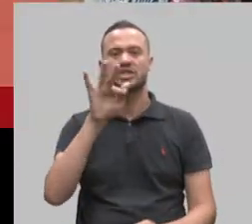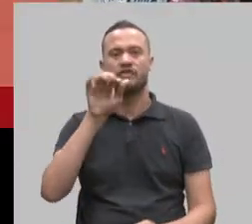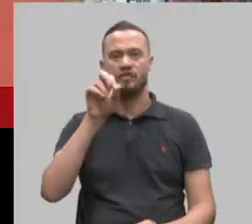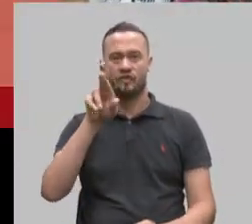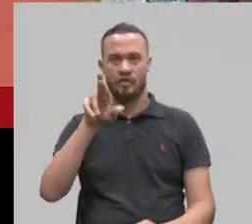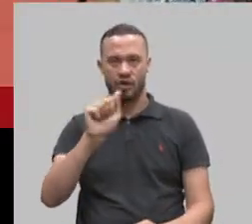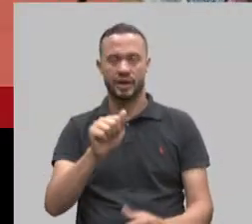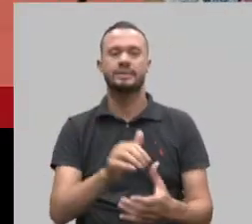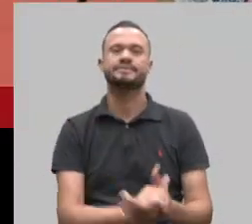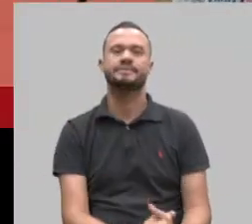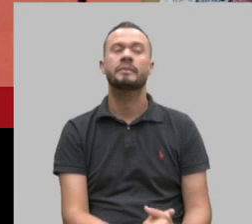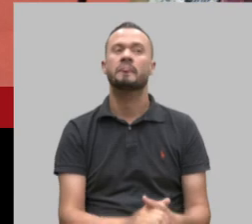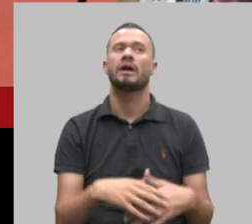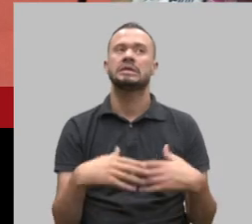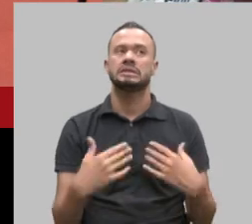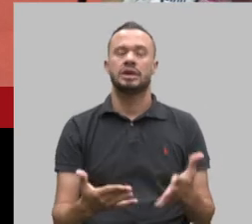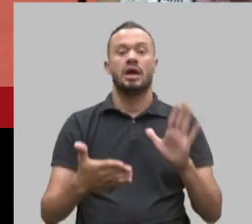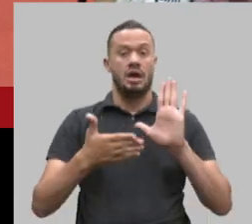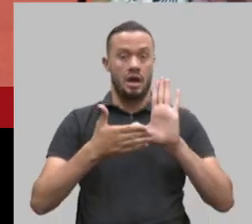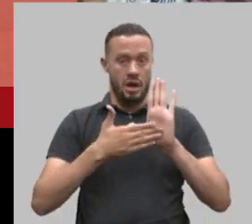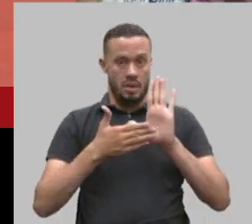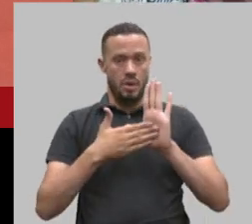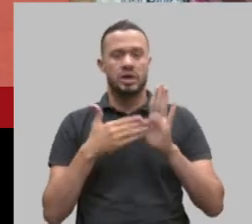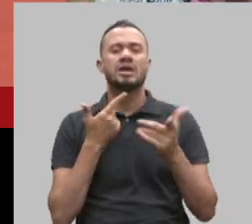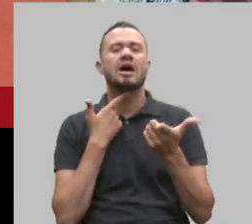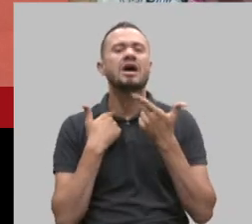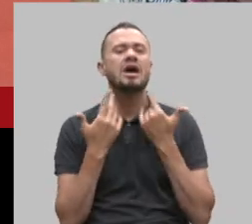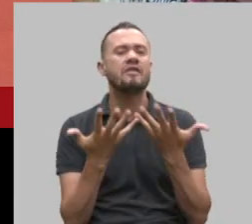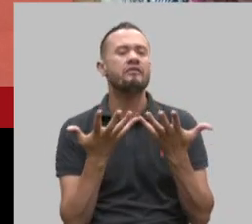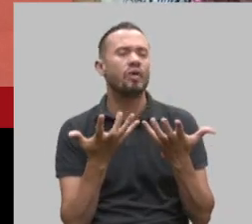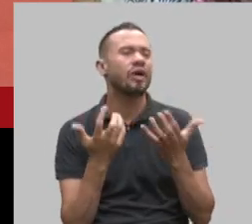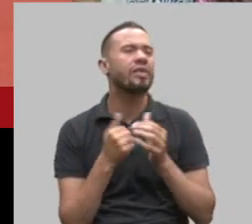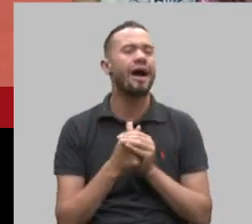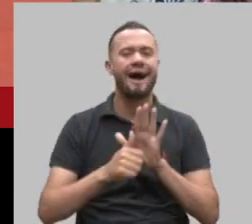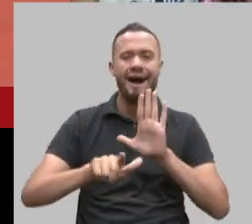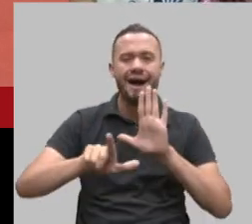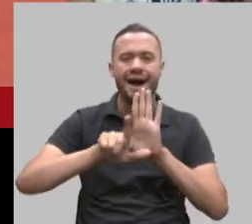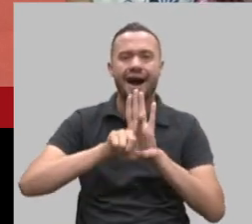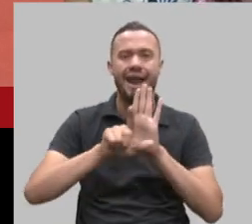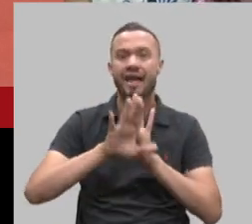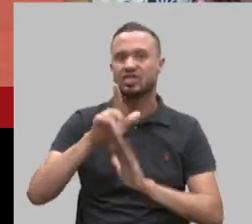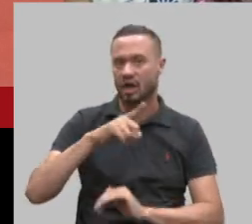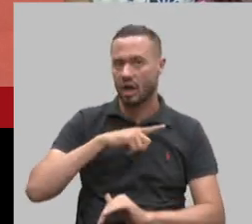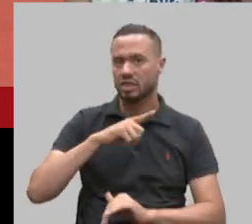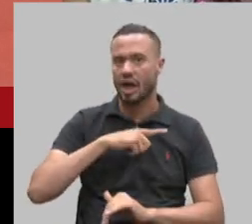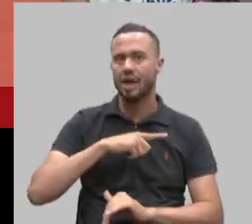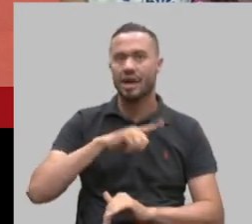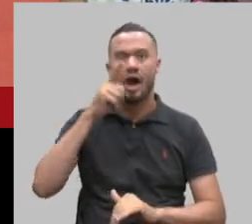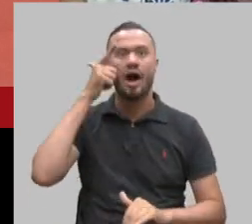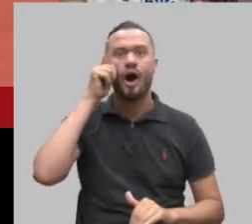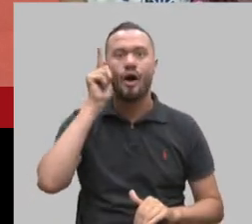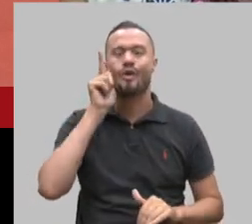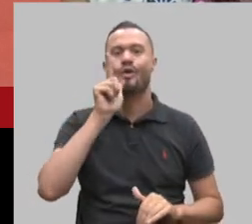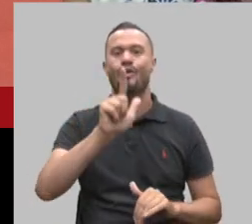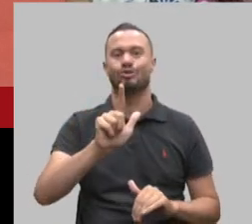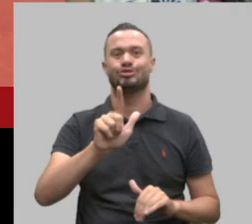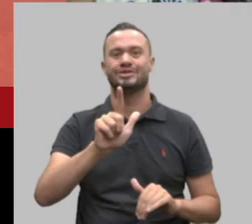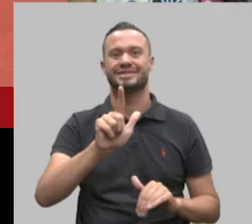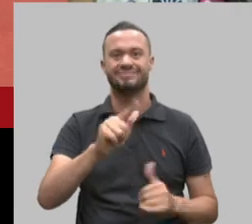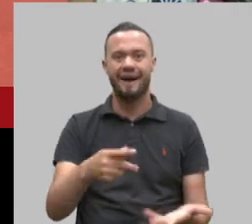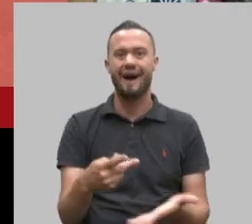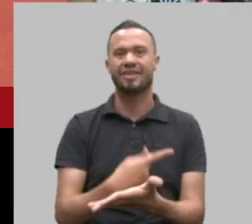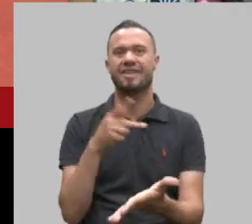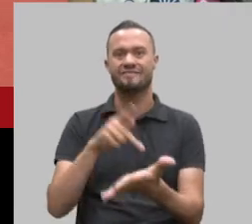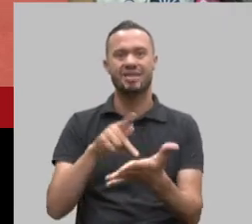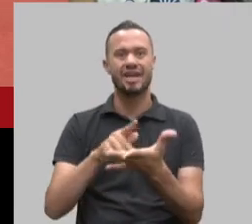essa proposta a gente queria que a lei que já existe atendesse a demanda como muitos aqui já